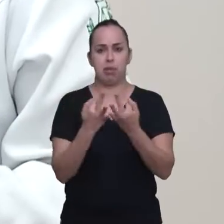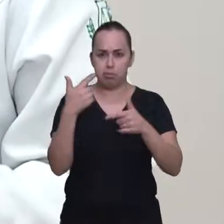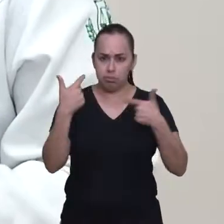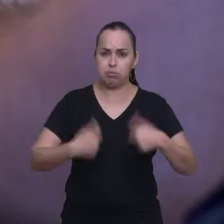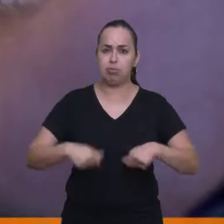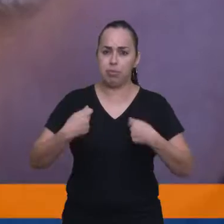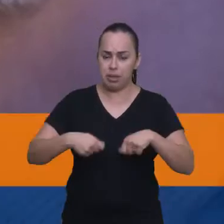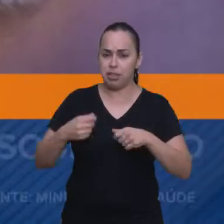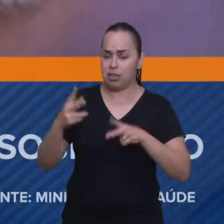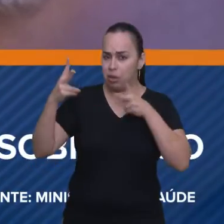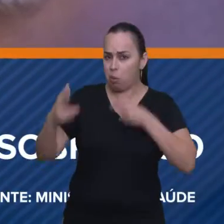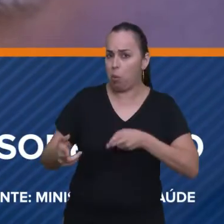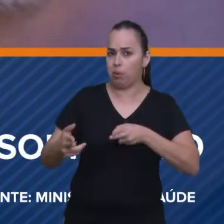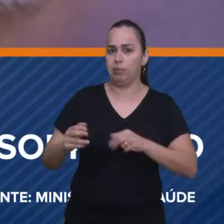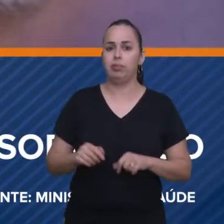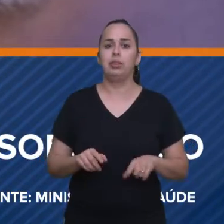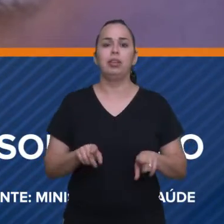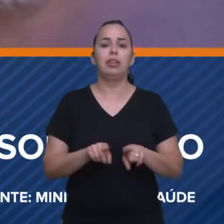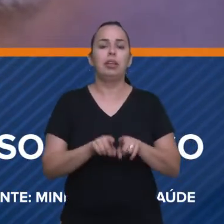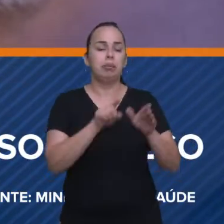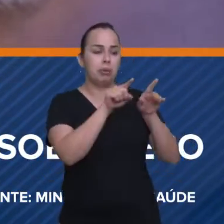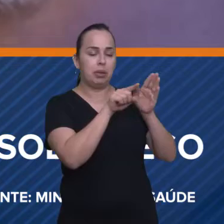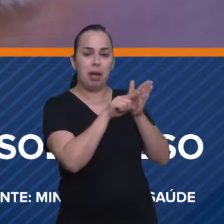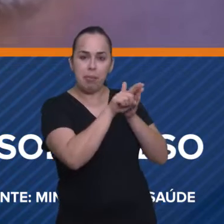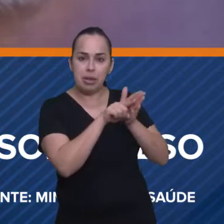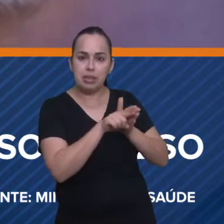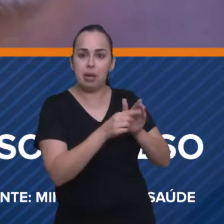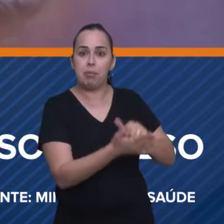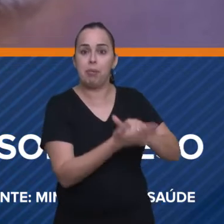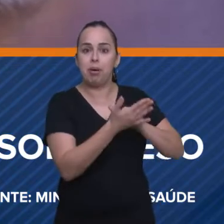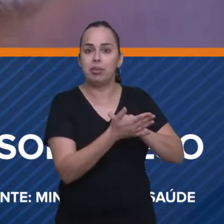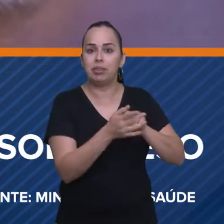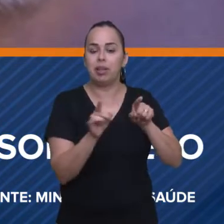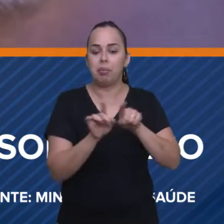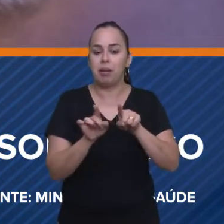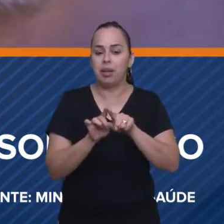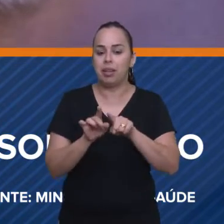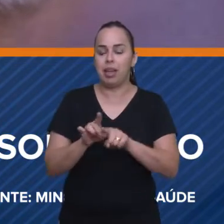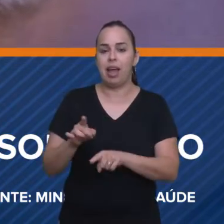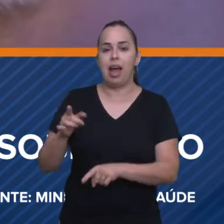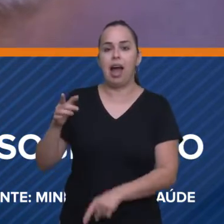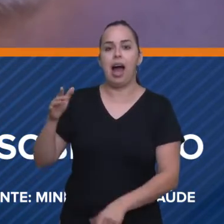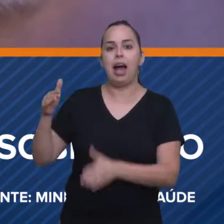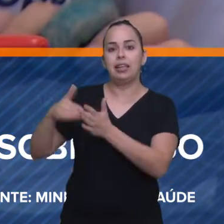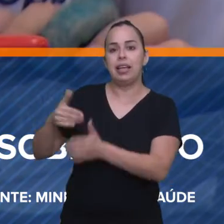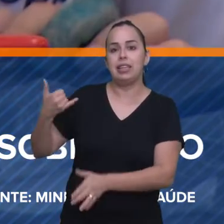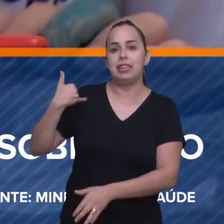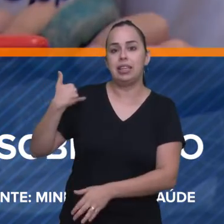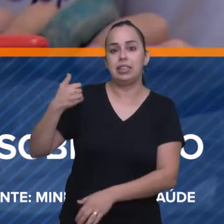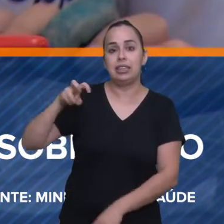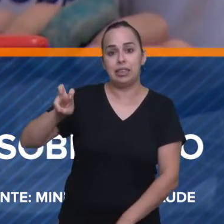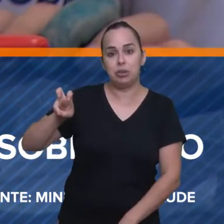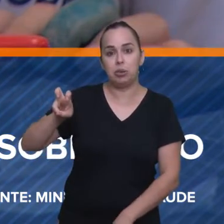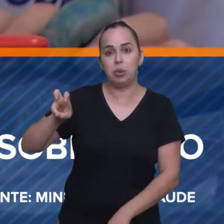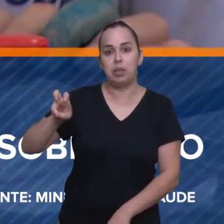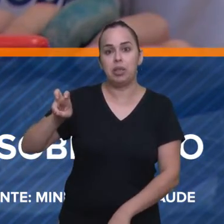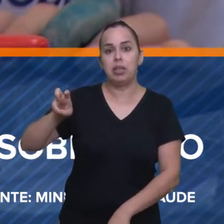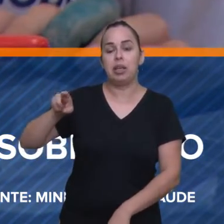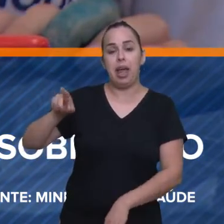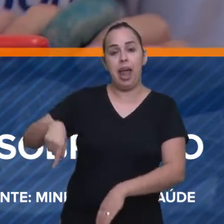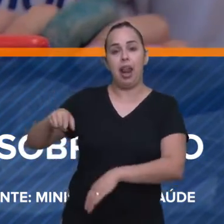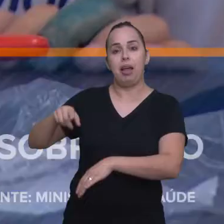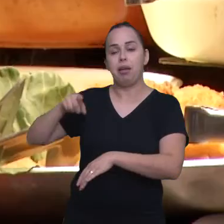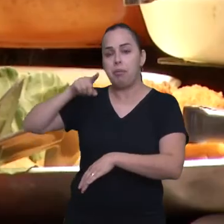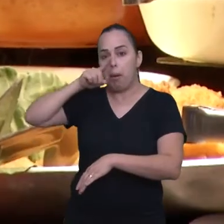precisa participar. A pesquisa aponta ainda que quase 1/5 das crianças até 5 anos de idade estão em uma faixa de risco